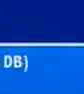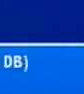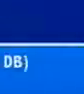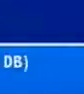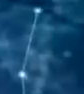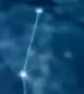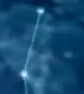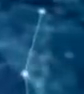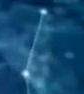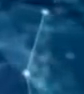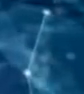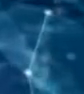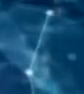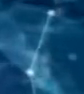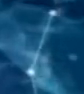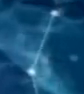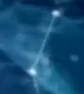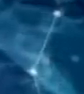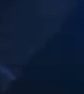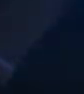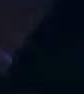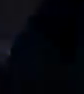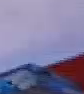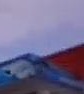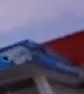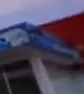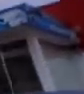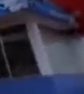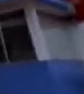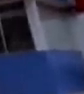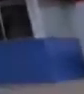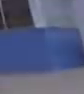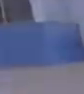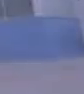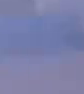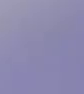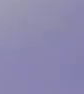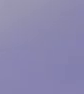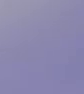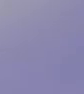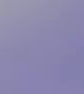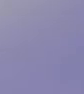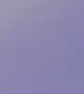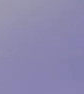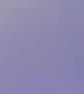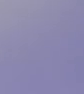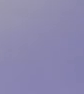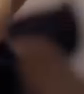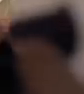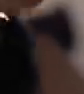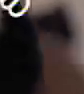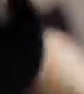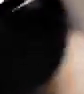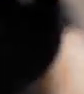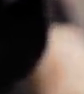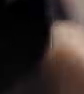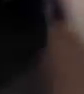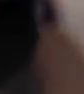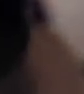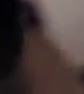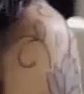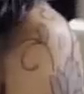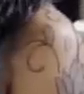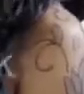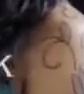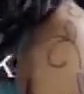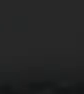Parque 10. Eleições 2016. Oferecimento 3D Alarmes. Insegurança nunca mais. Guaraná Real Long